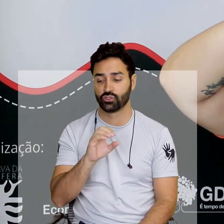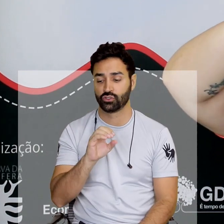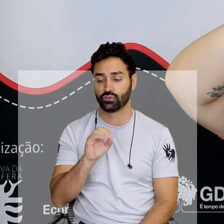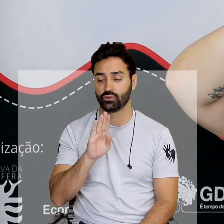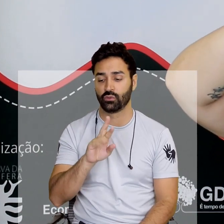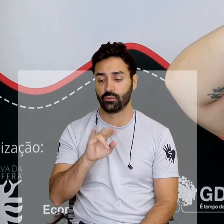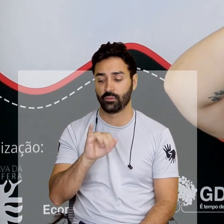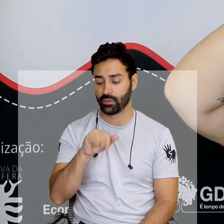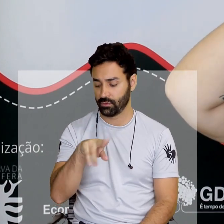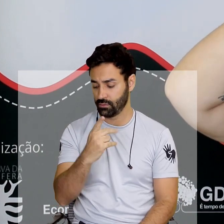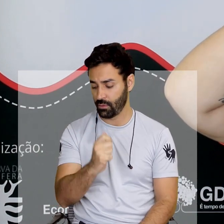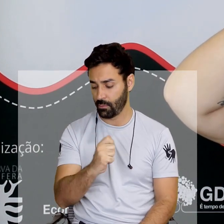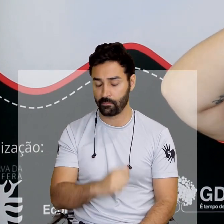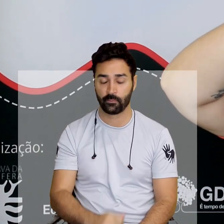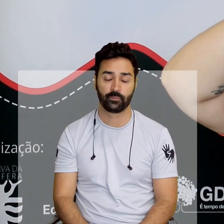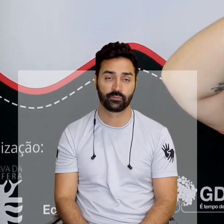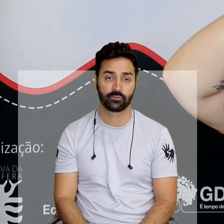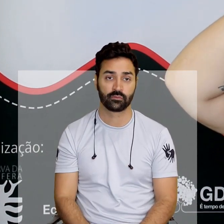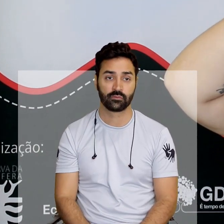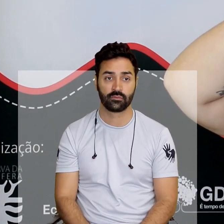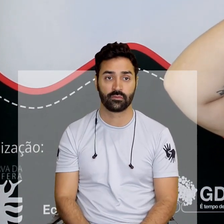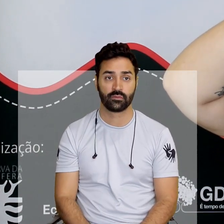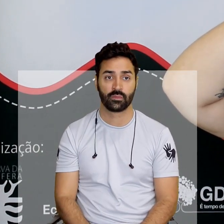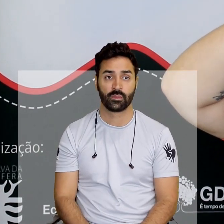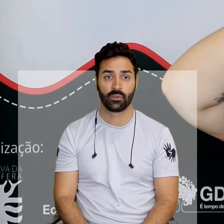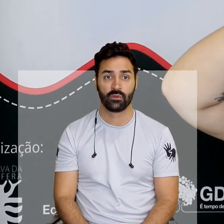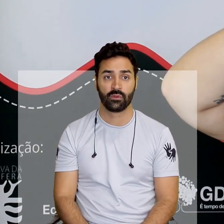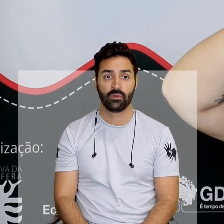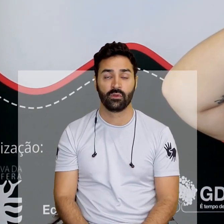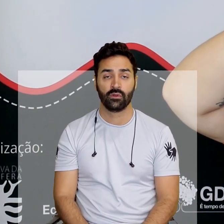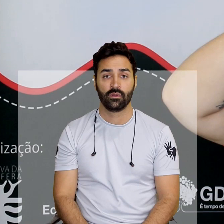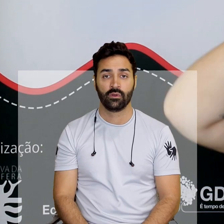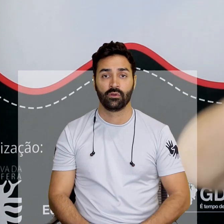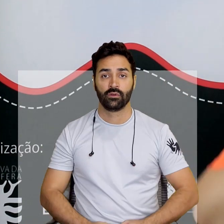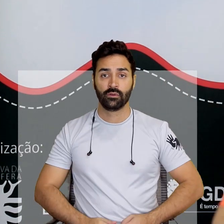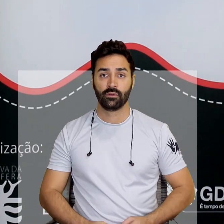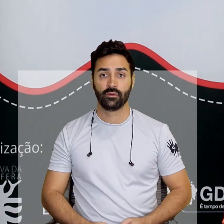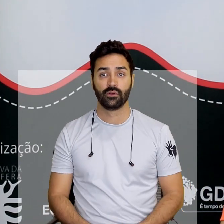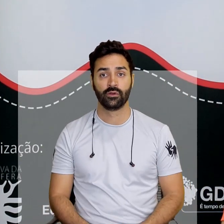Então, ó, a mão assim, no meio da testa, sobrinha.